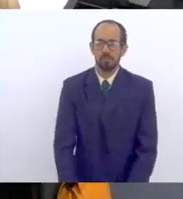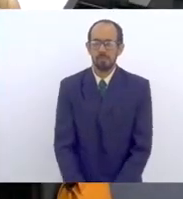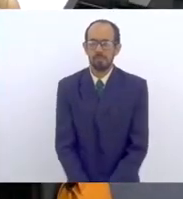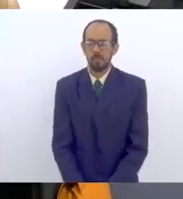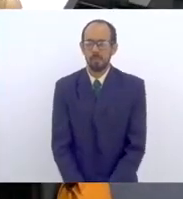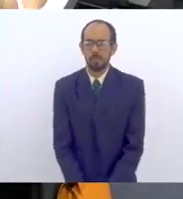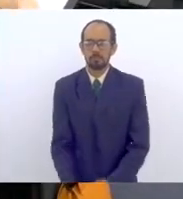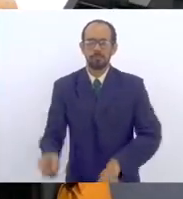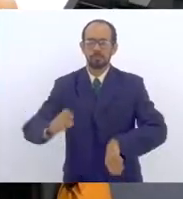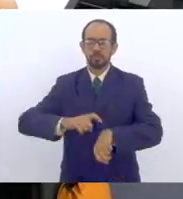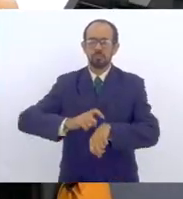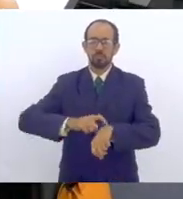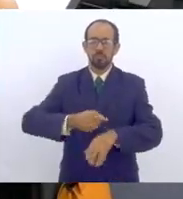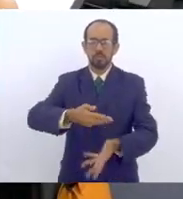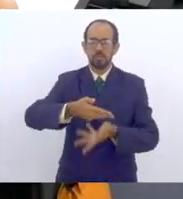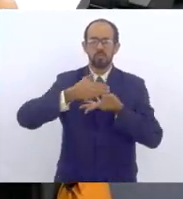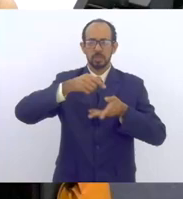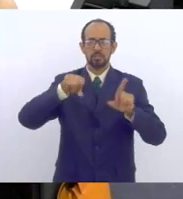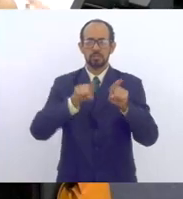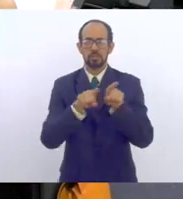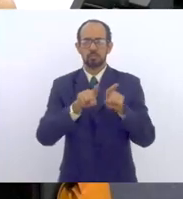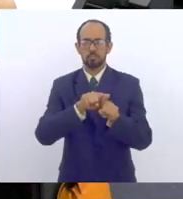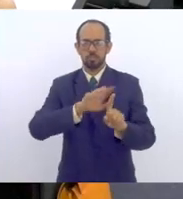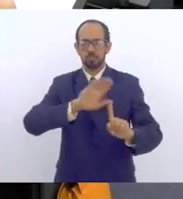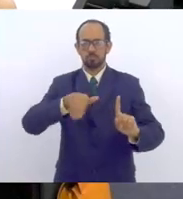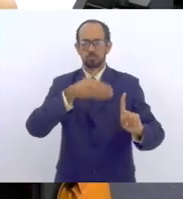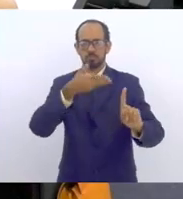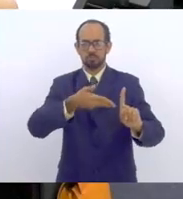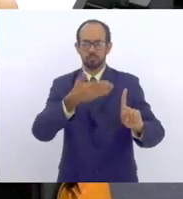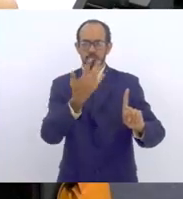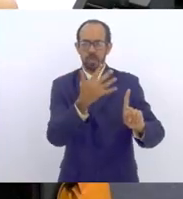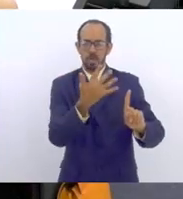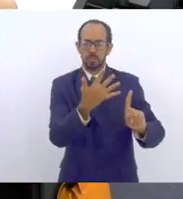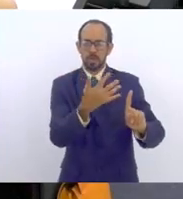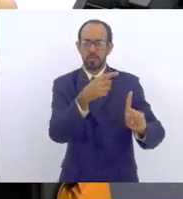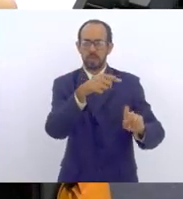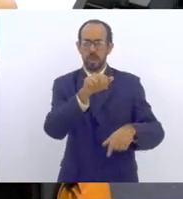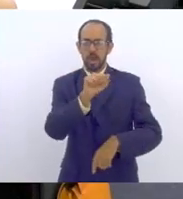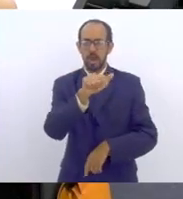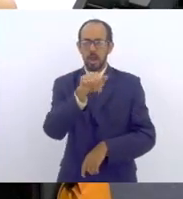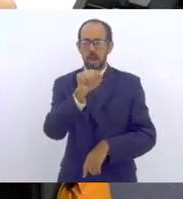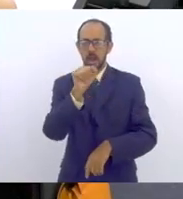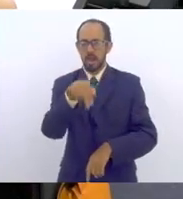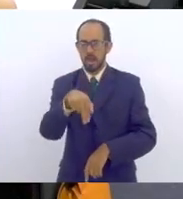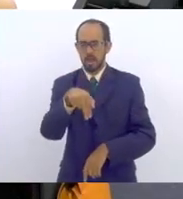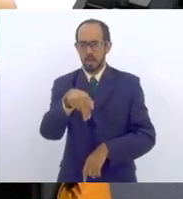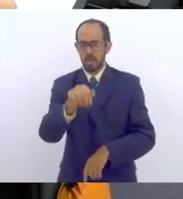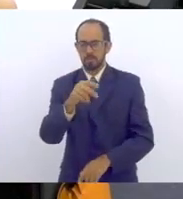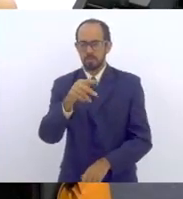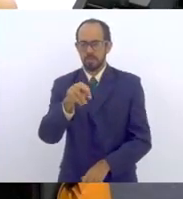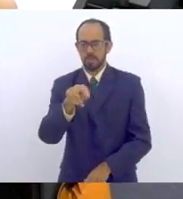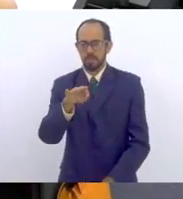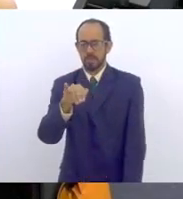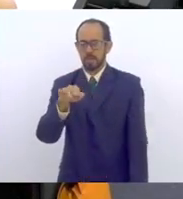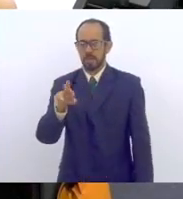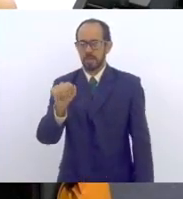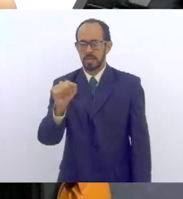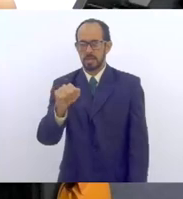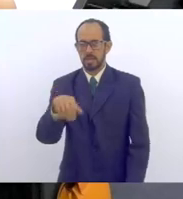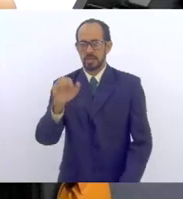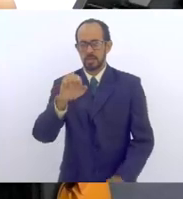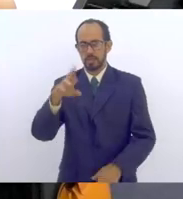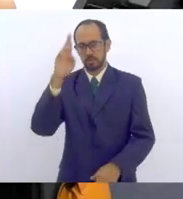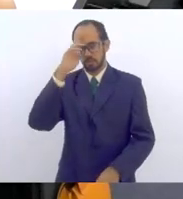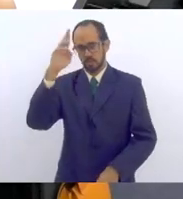neste momento convidamos para receber a noção de aplausos senhor Alan Pereira da Silva empresário e diretor